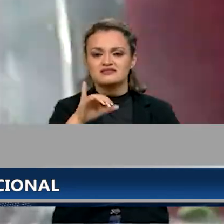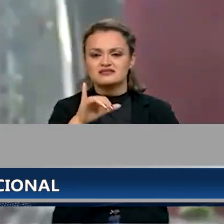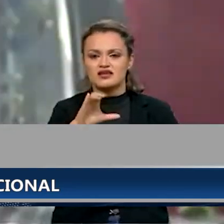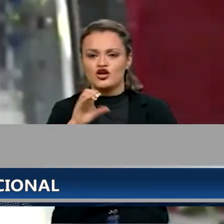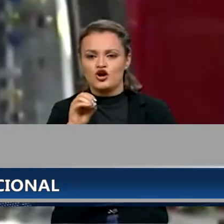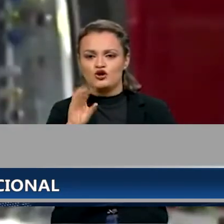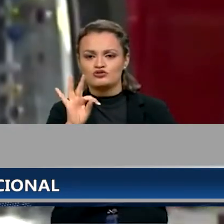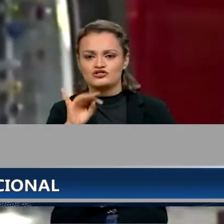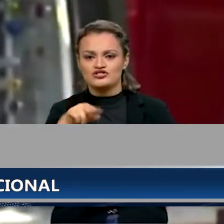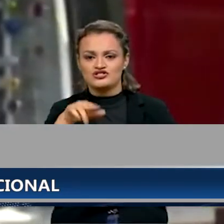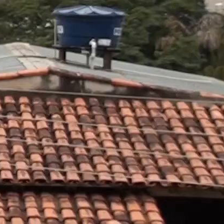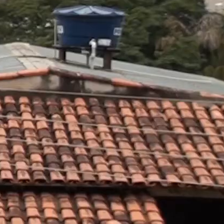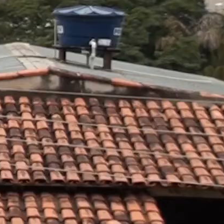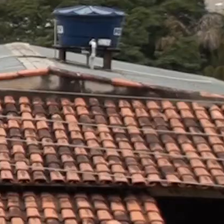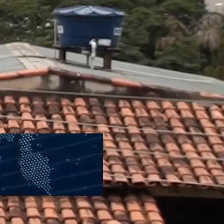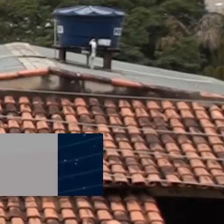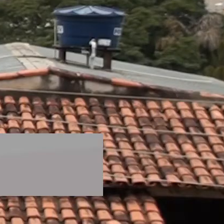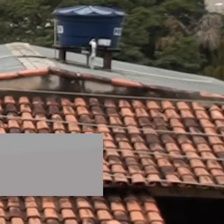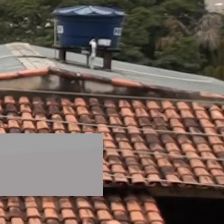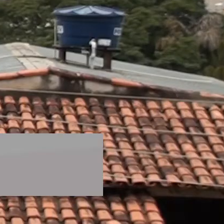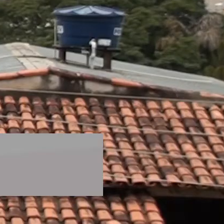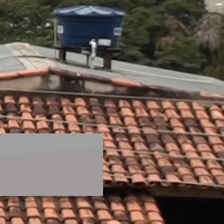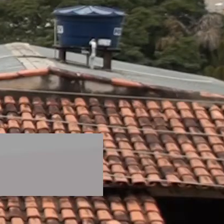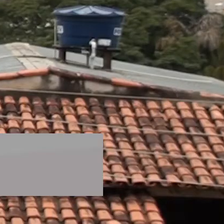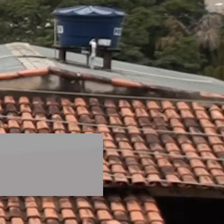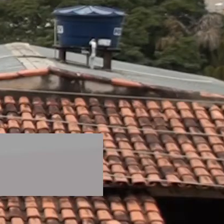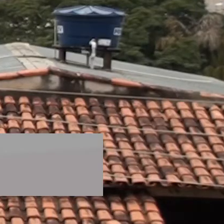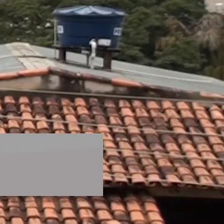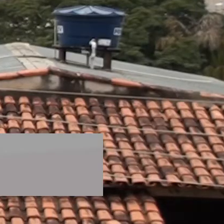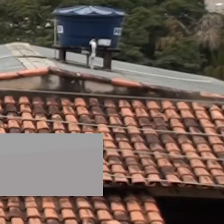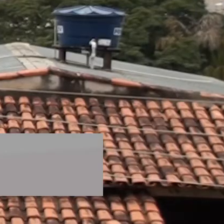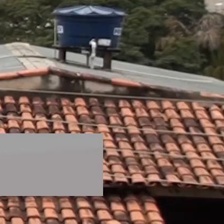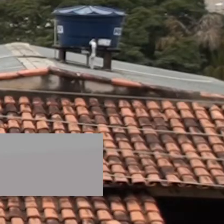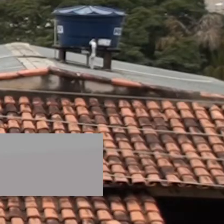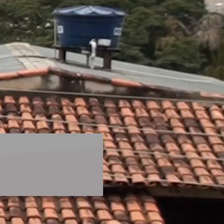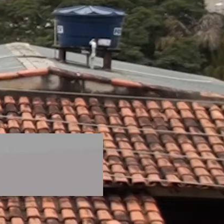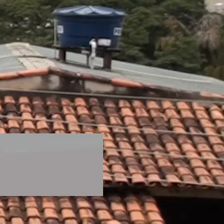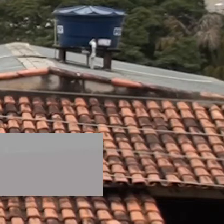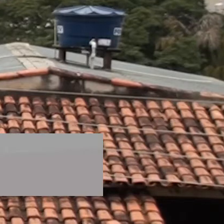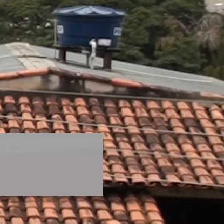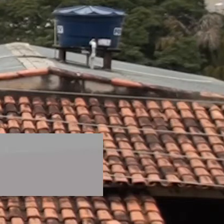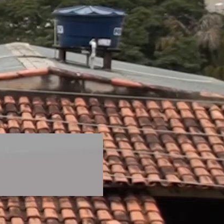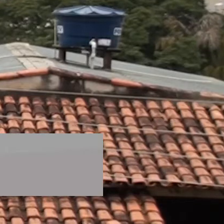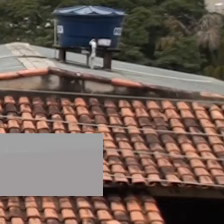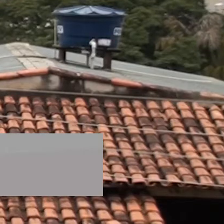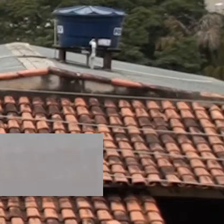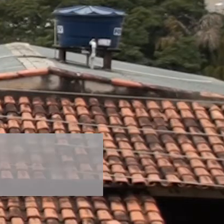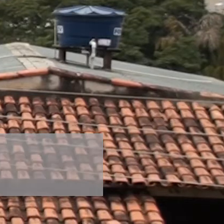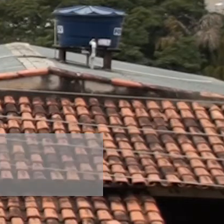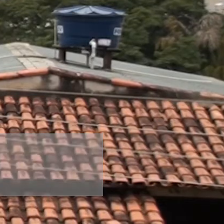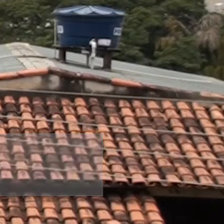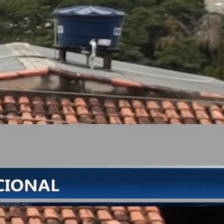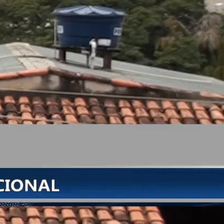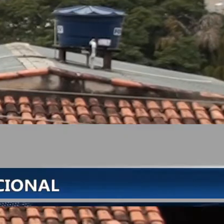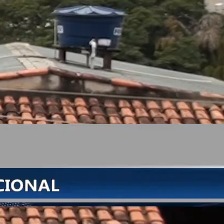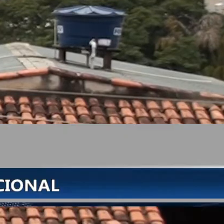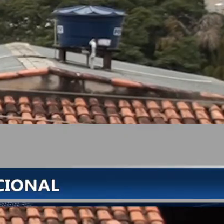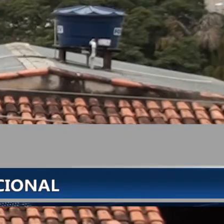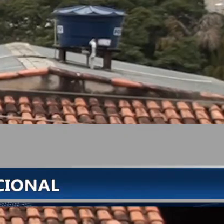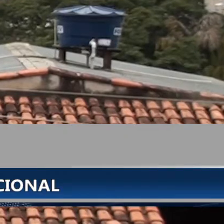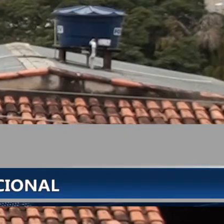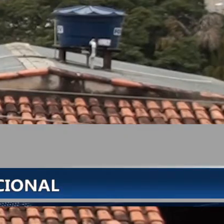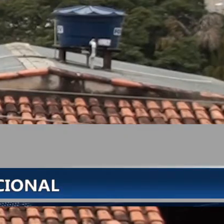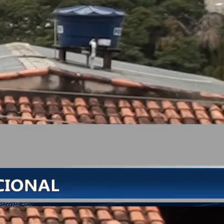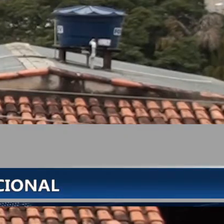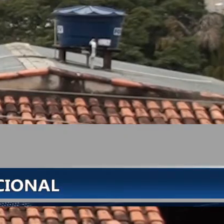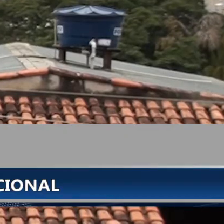leva à dependência química. Um levantamento do Instituto Nacional do Câncer, o INCA, analisou 22